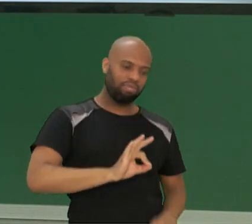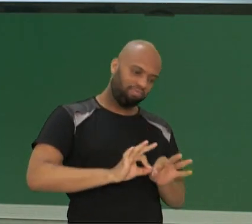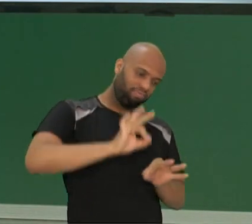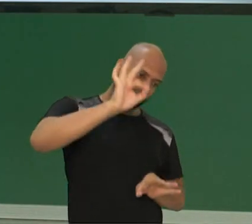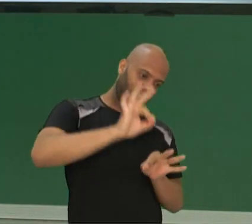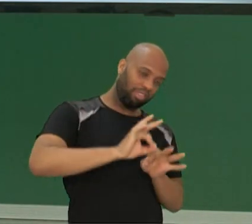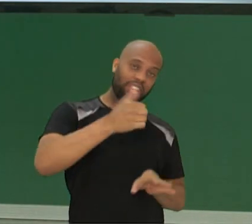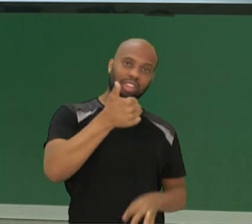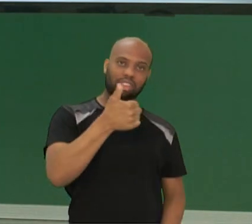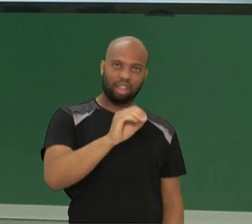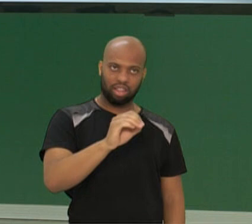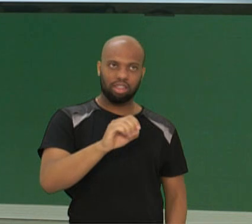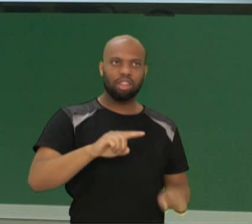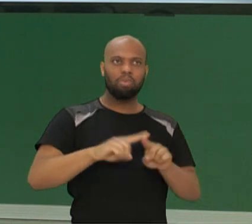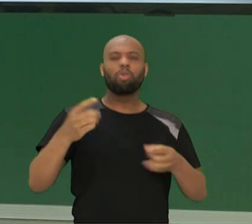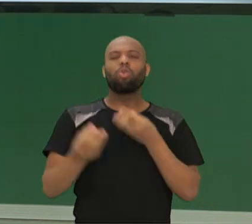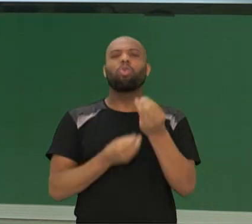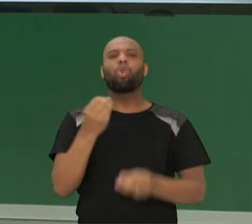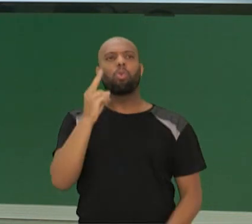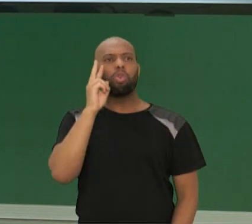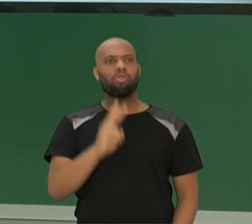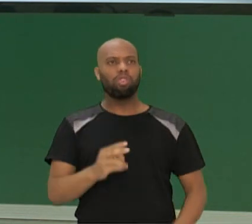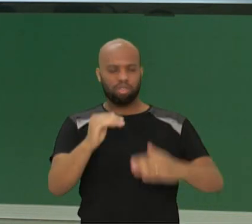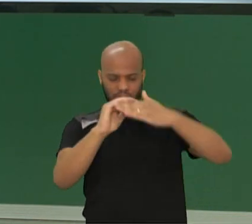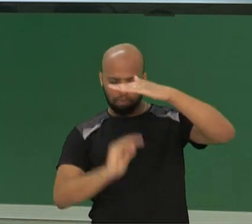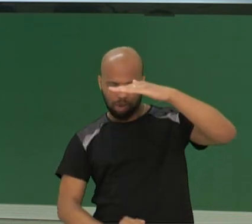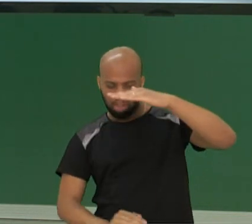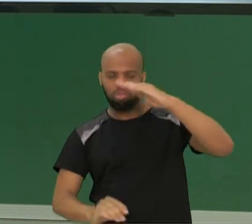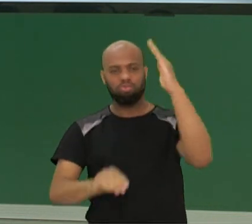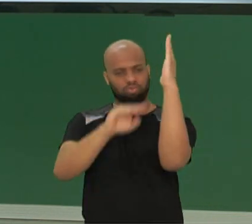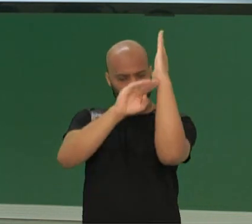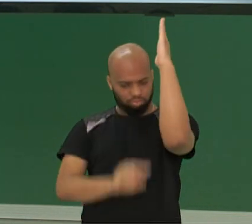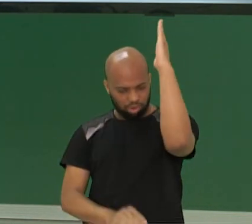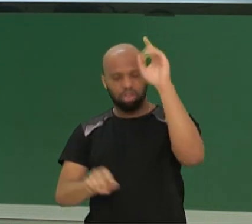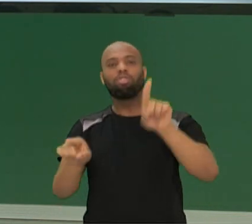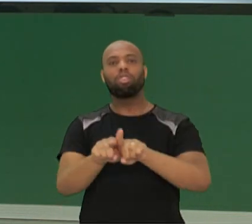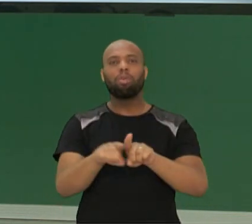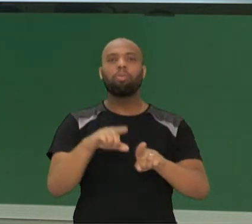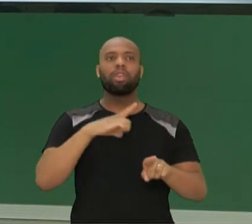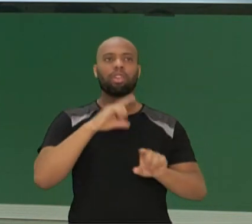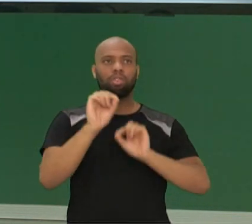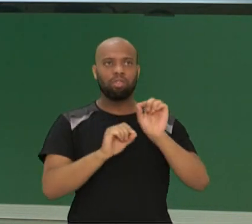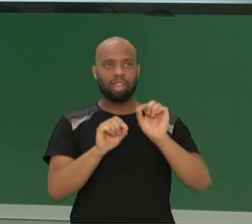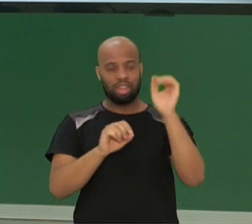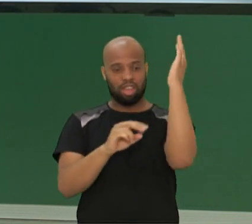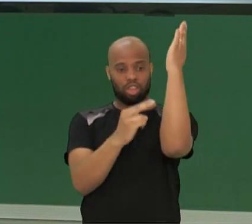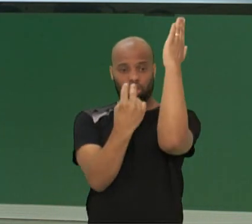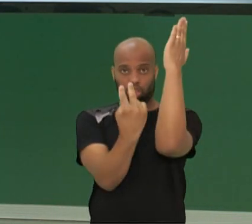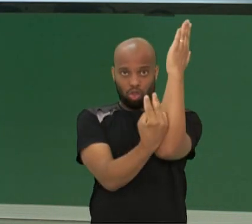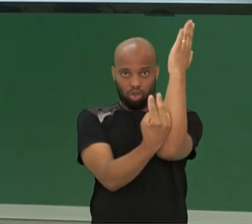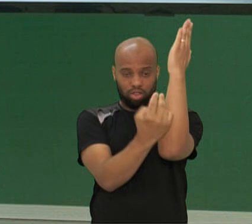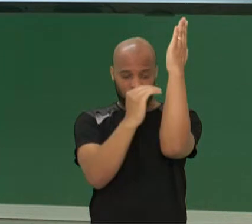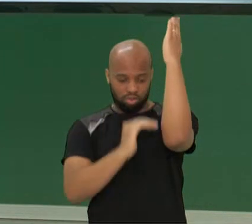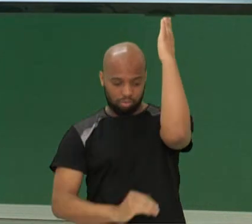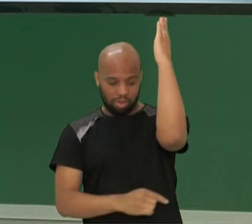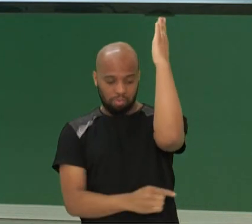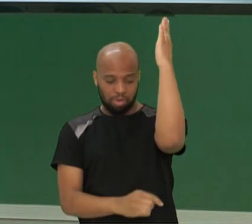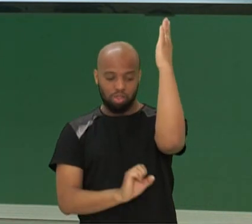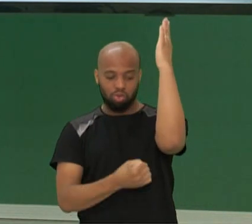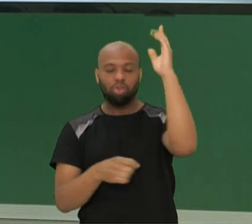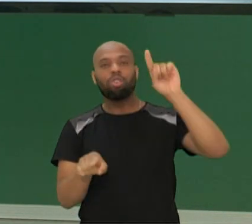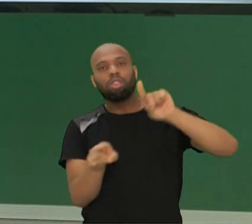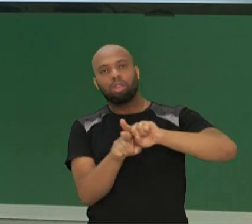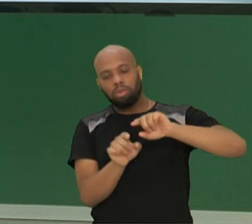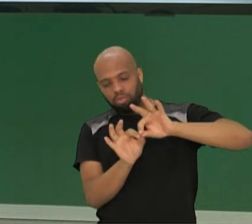unidades. Tá? Ah, mas e como é que eu faço para ver do outro lado? A mesma coisa. A distância do 2 até o menos 8 também é